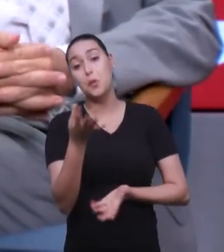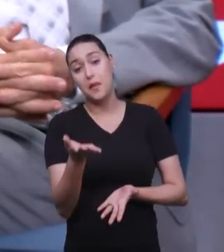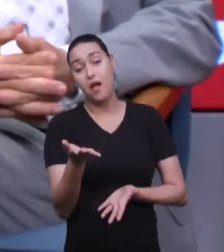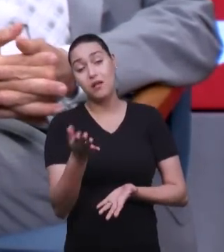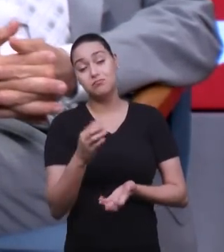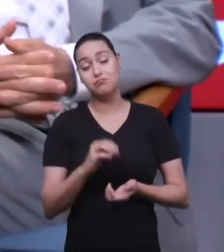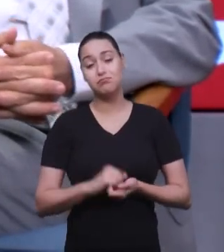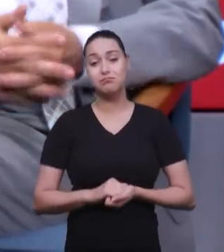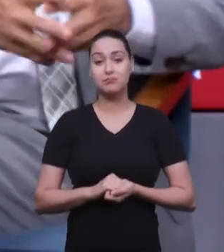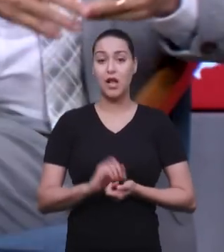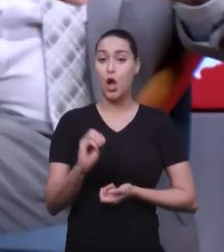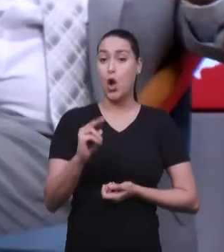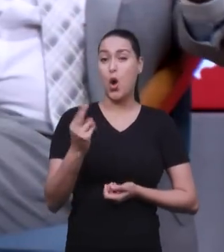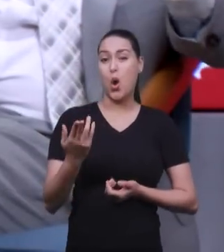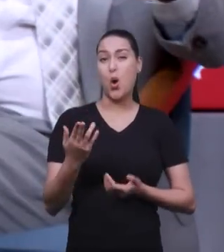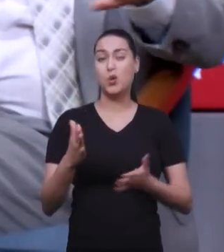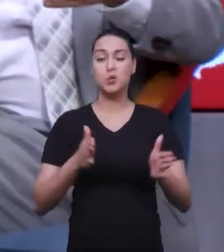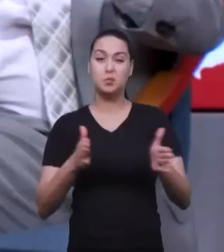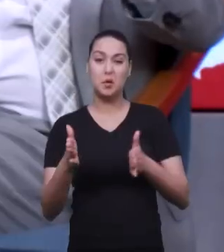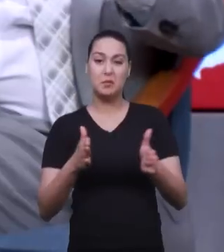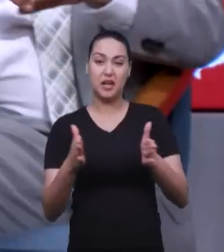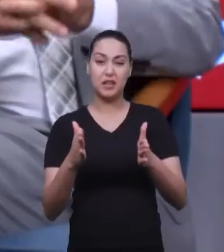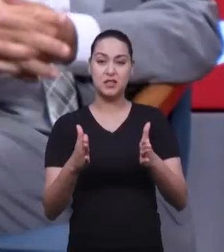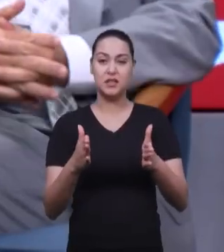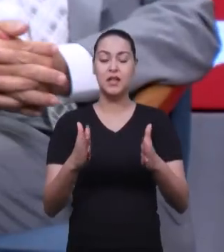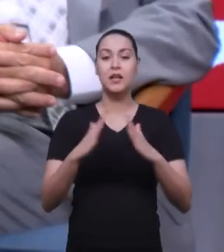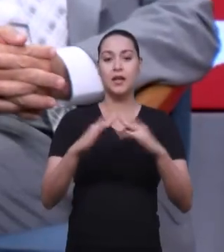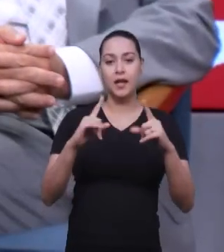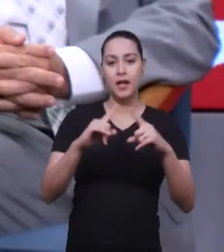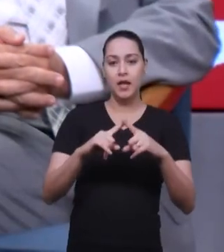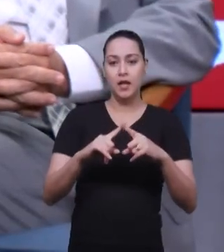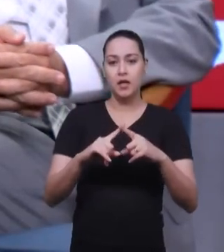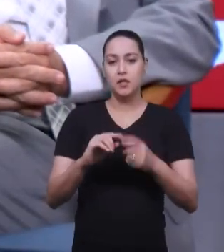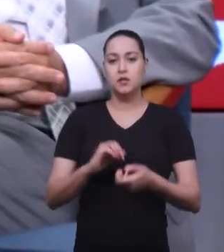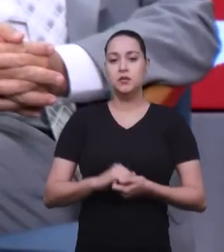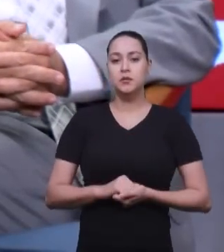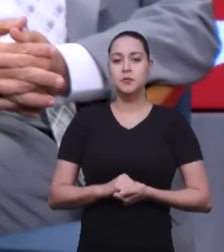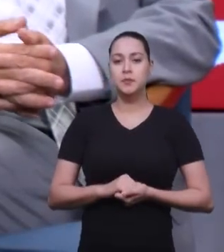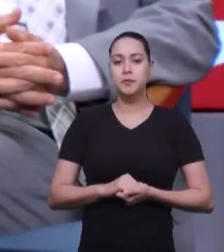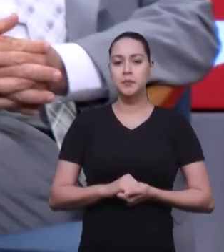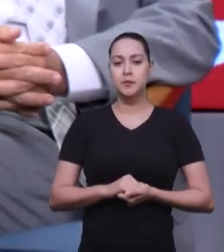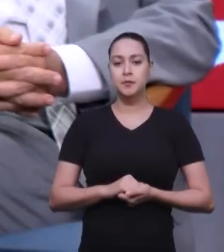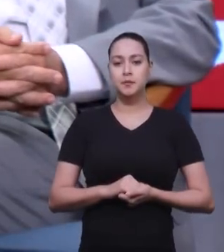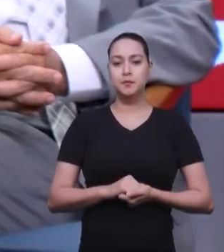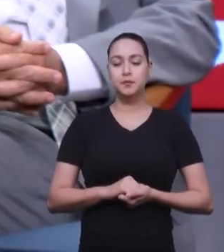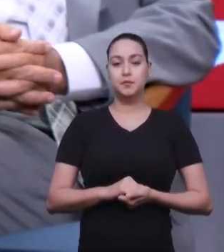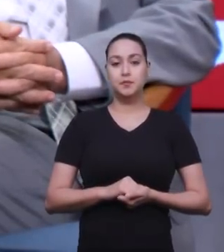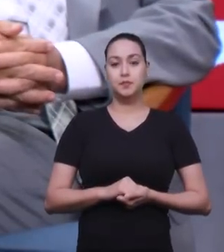que Tomé fez. Ou às vezes até no momento da vida da igreja a gente faz. Quando a gente